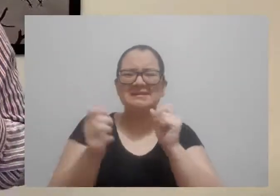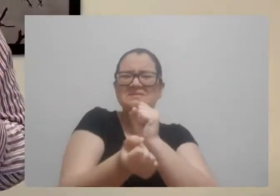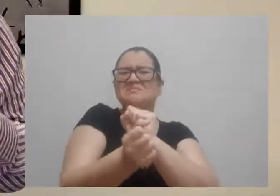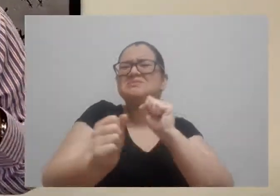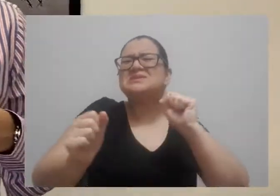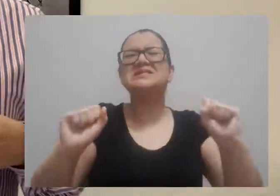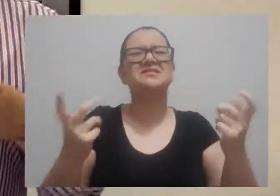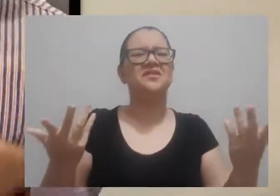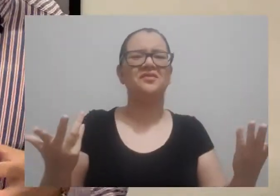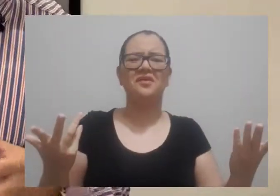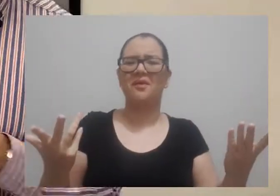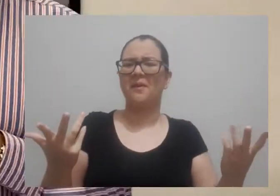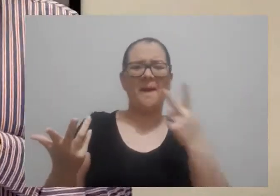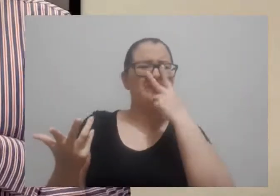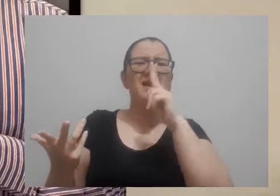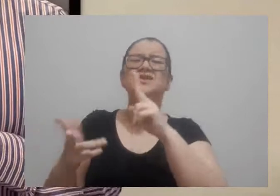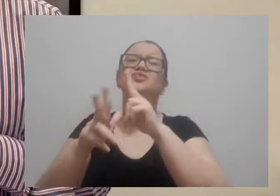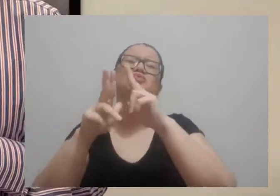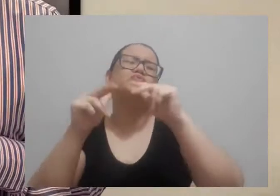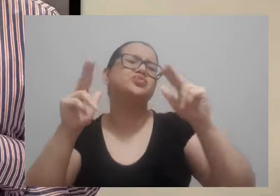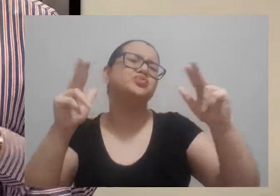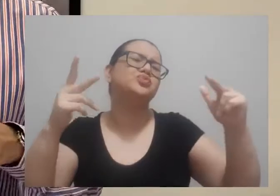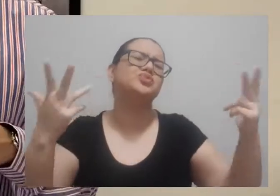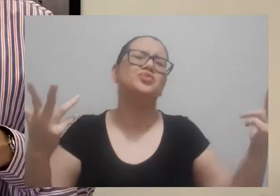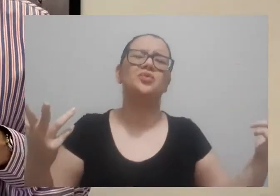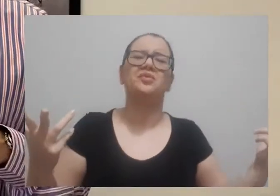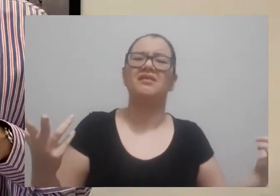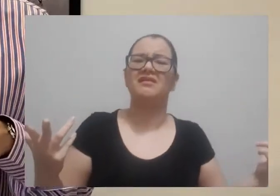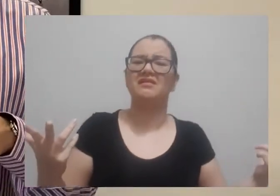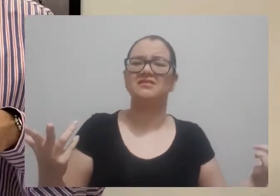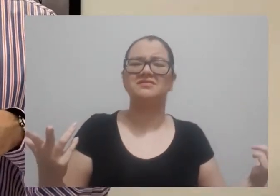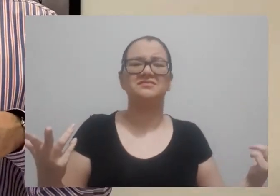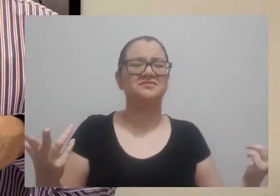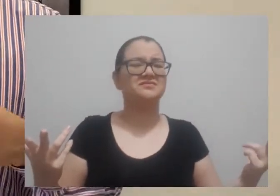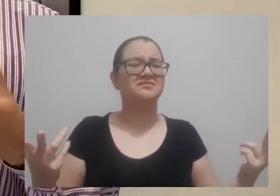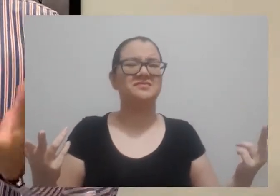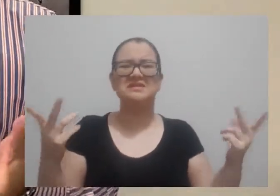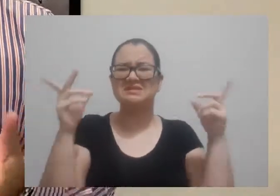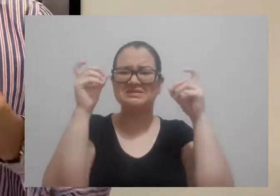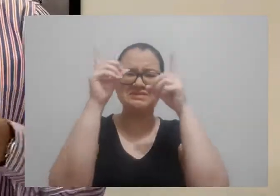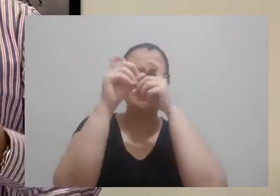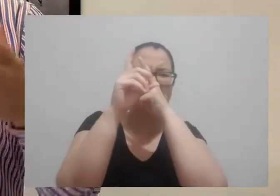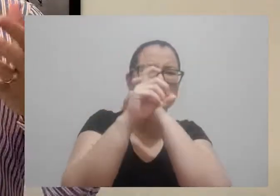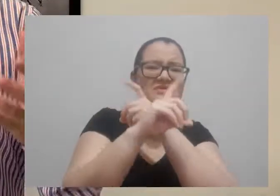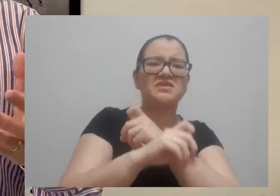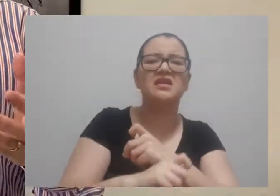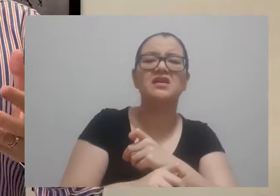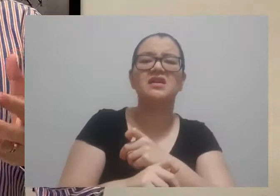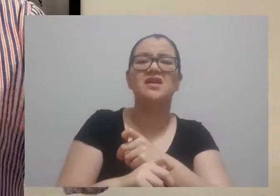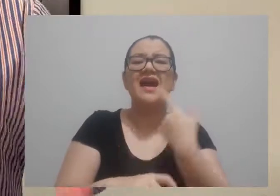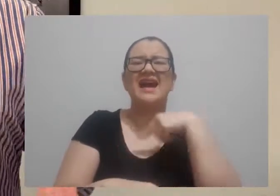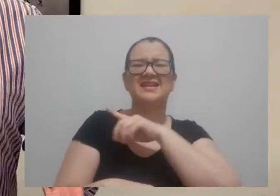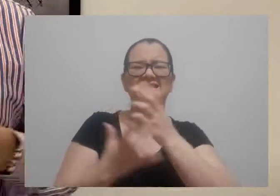Diante de uma situação que para nós é extremamente difícil, e com isso muitas vezes nós queremos nos esquivar, fugindo desse